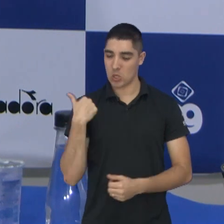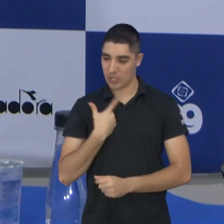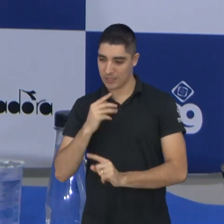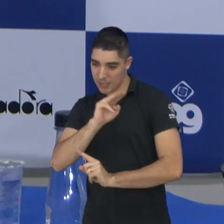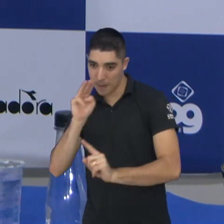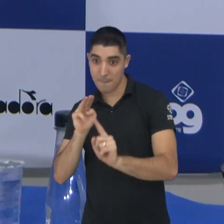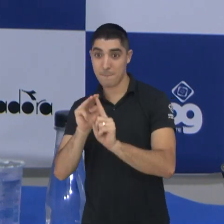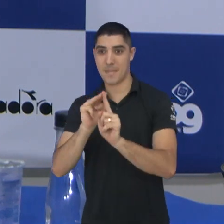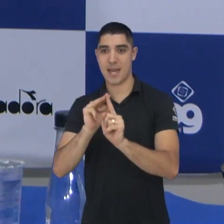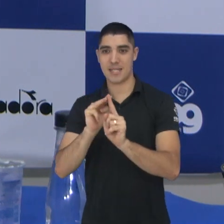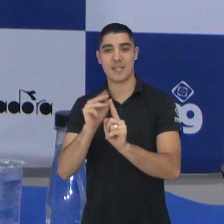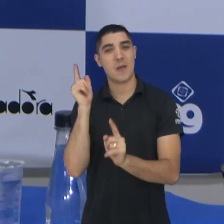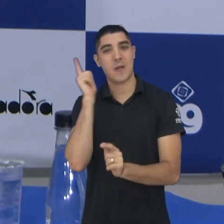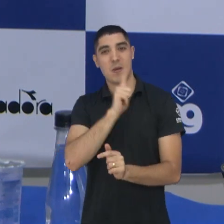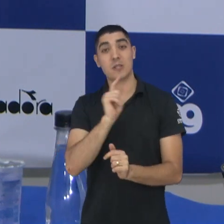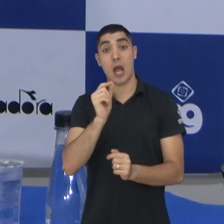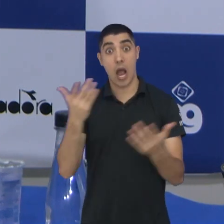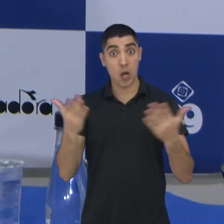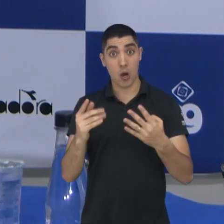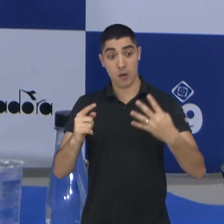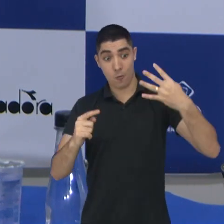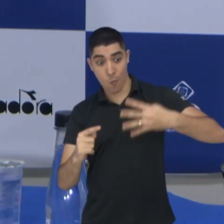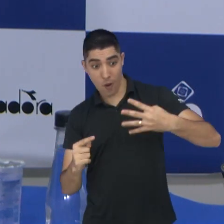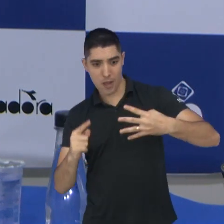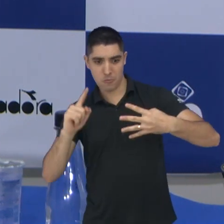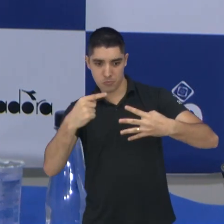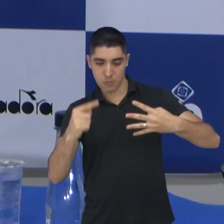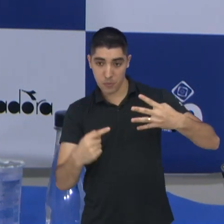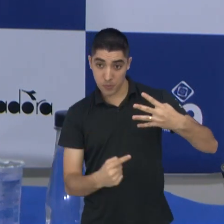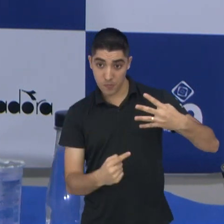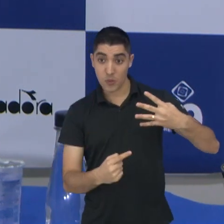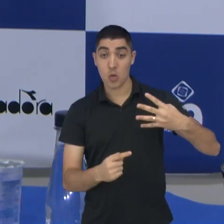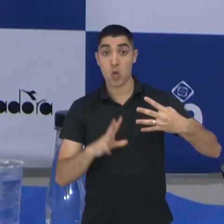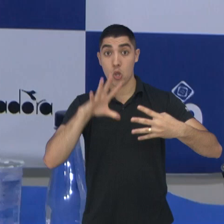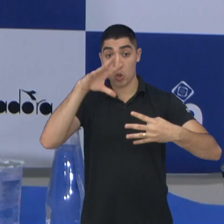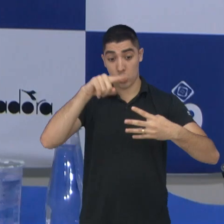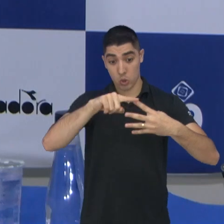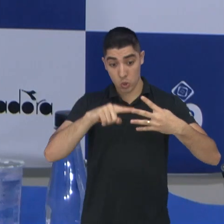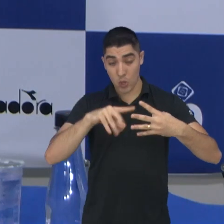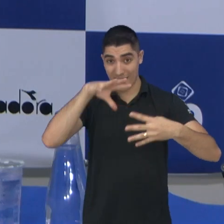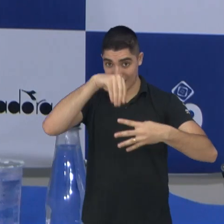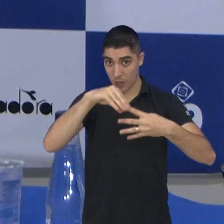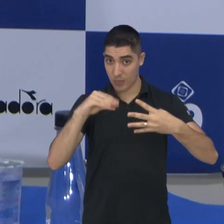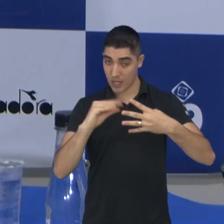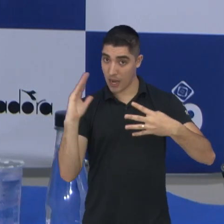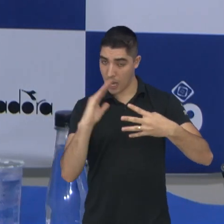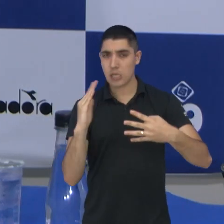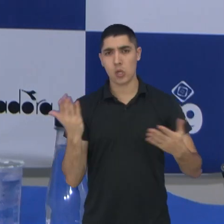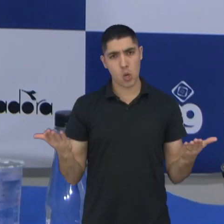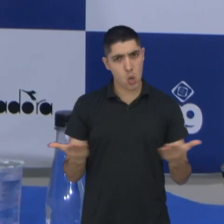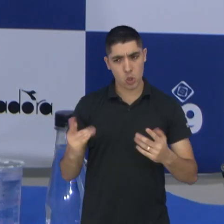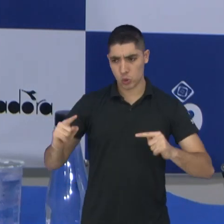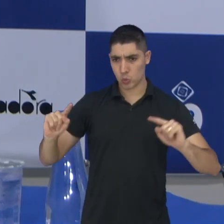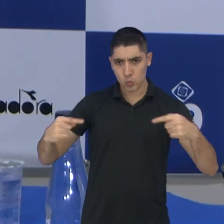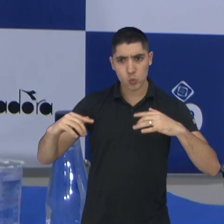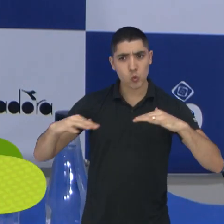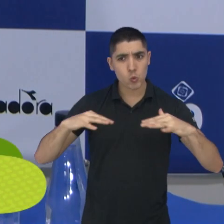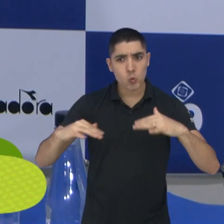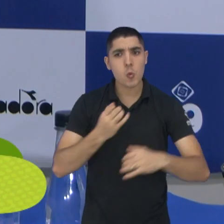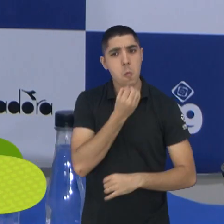entramos na quarta rodada, 2 jogos em casa, buscar mais 6 pontos. Nós fizemos um grande jogo hoje,